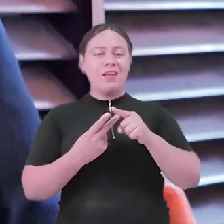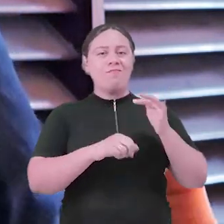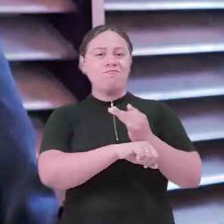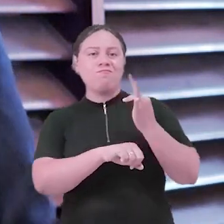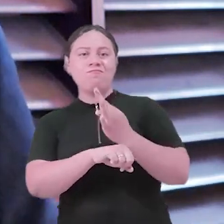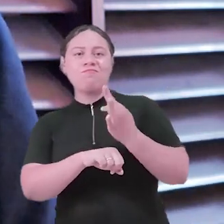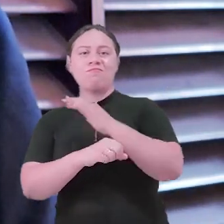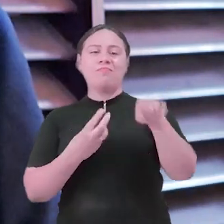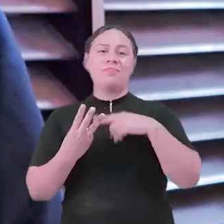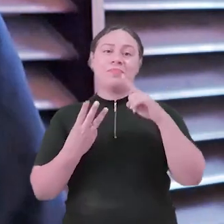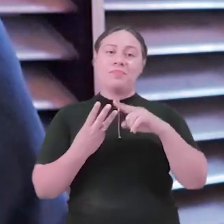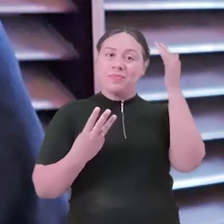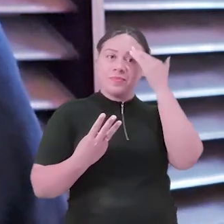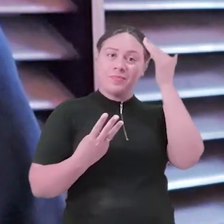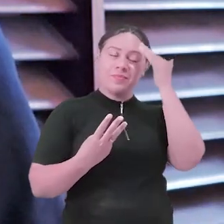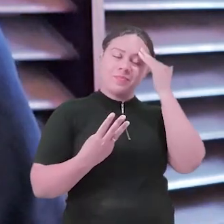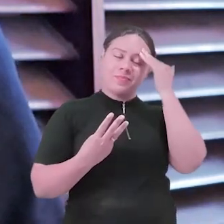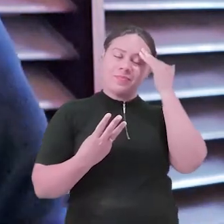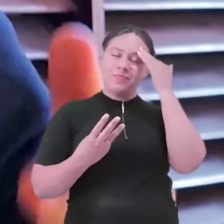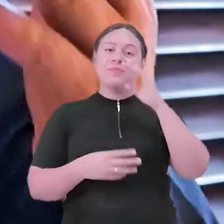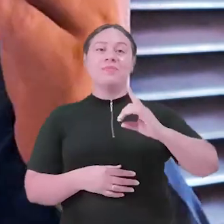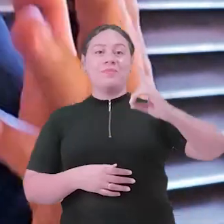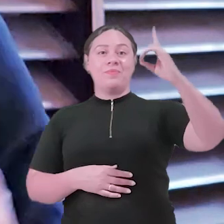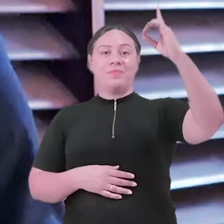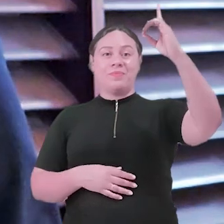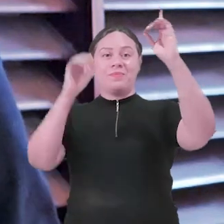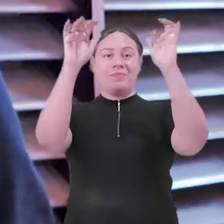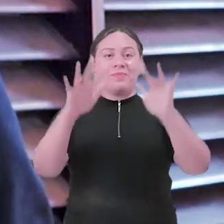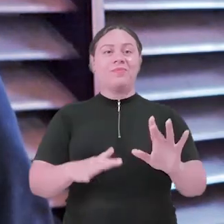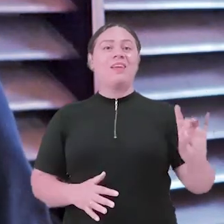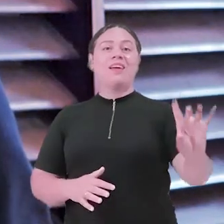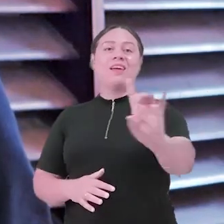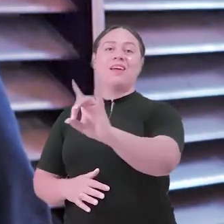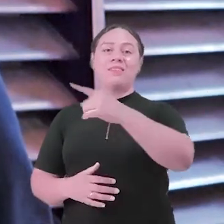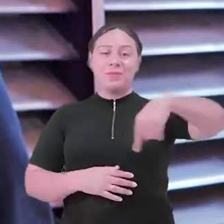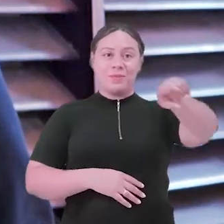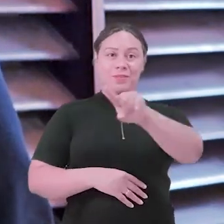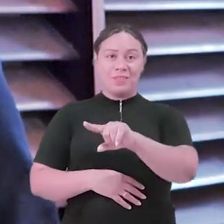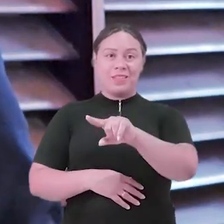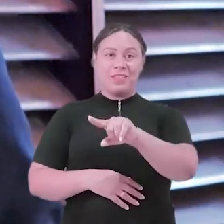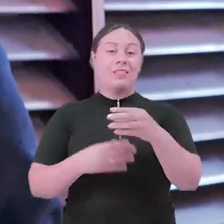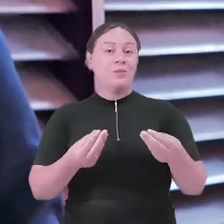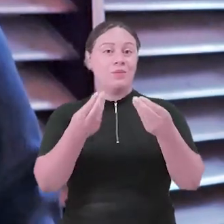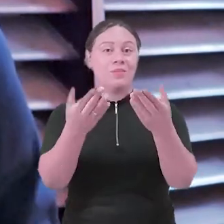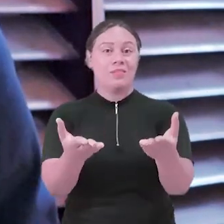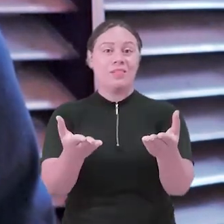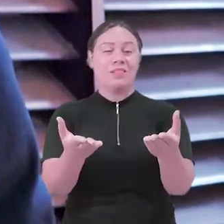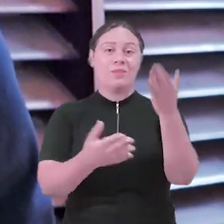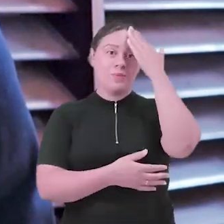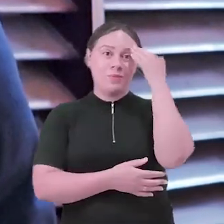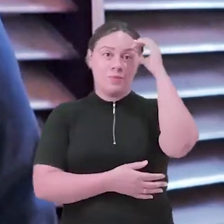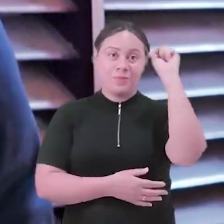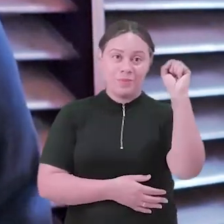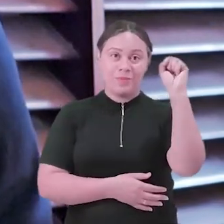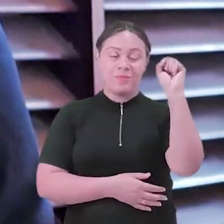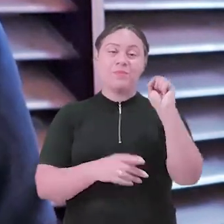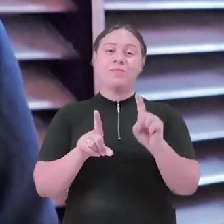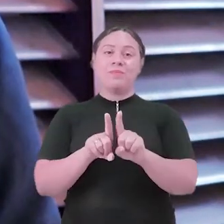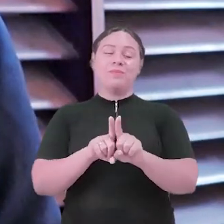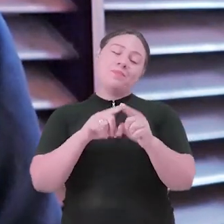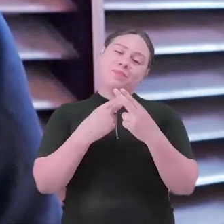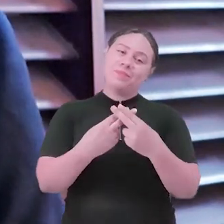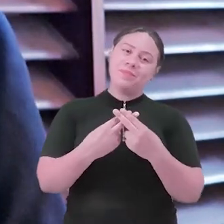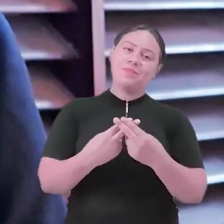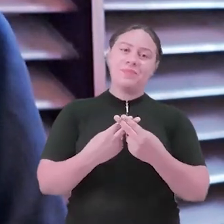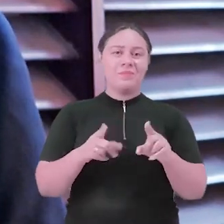força, resiliência e compreensão. Que Deus abençoe a cada um de vocês, concedendo-lhes